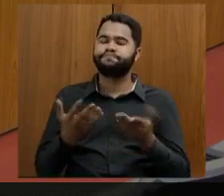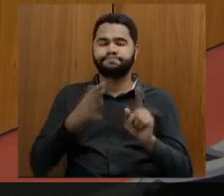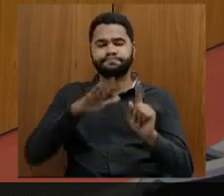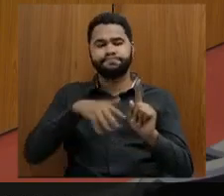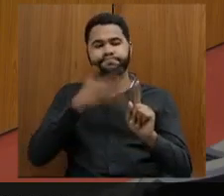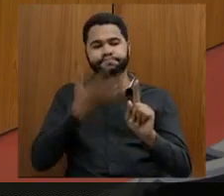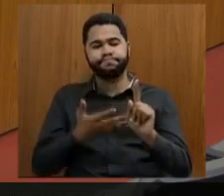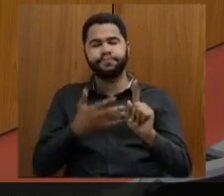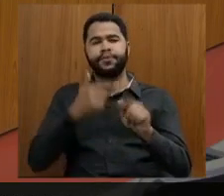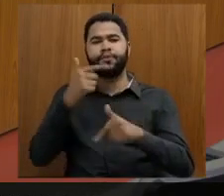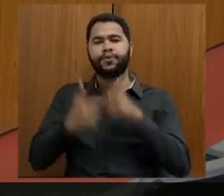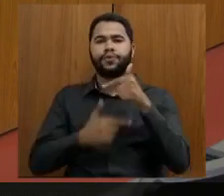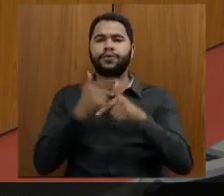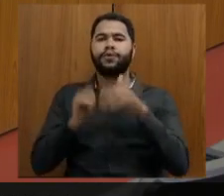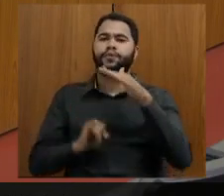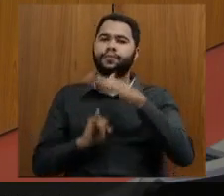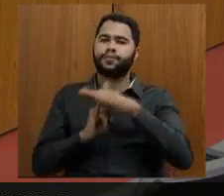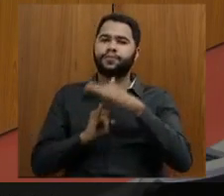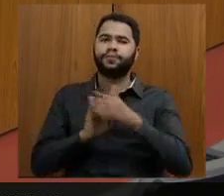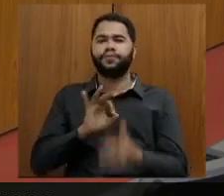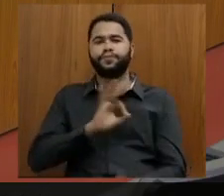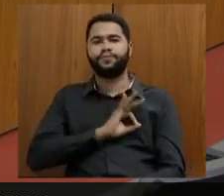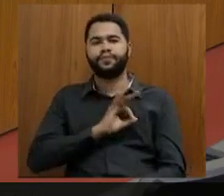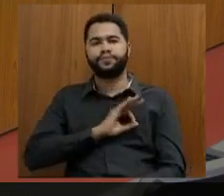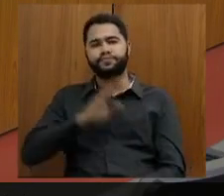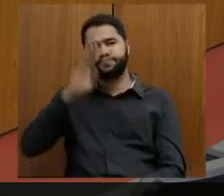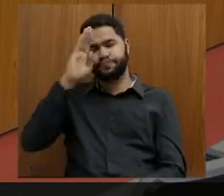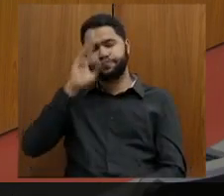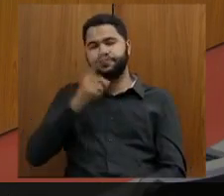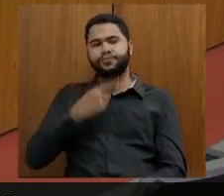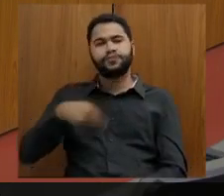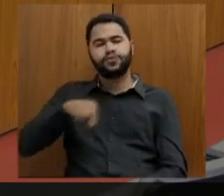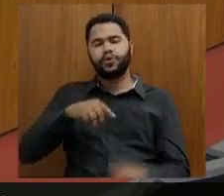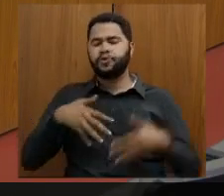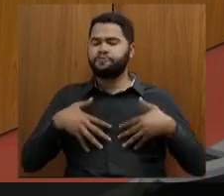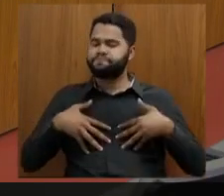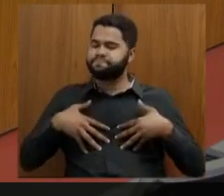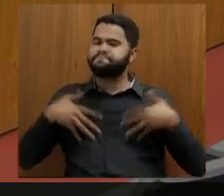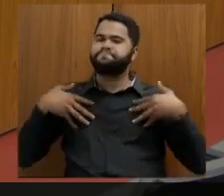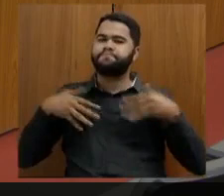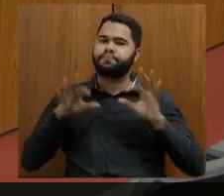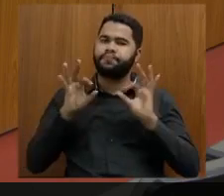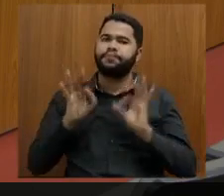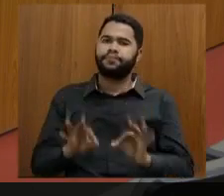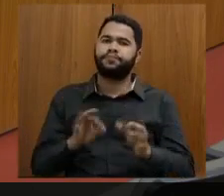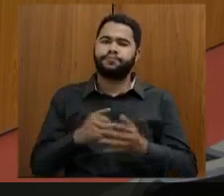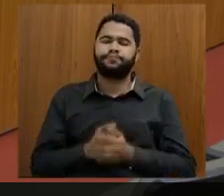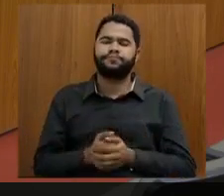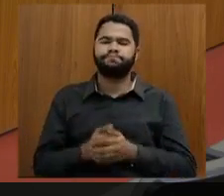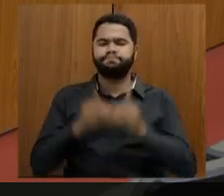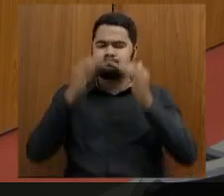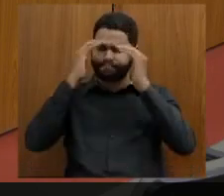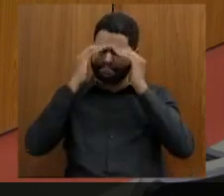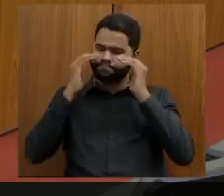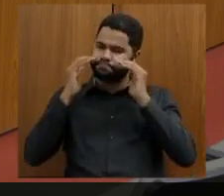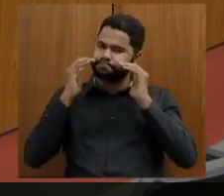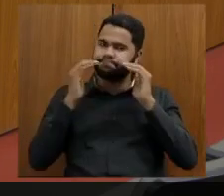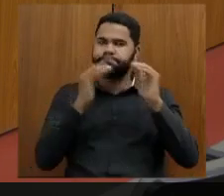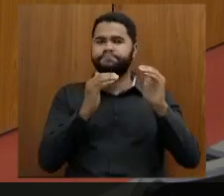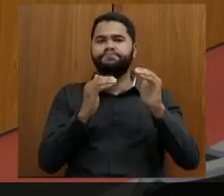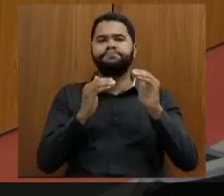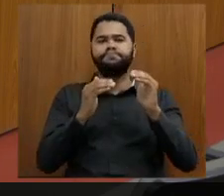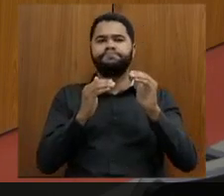o trabalho da instituição Polícia Militar a qual nós temos muito orgulho Com muito respeito